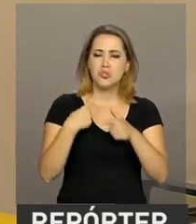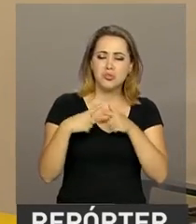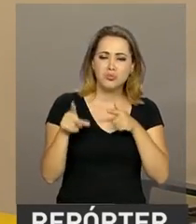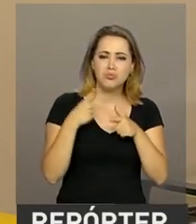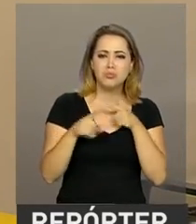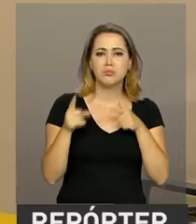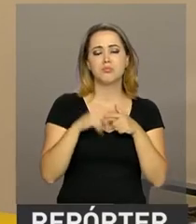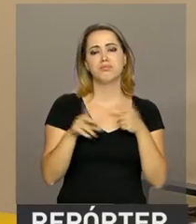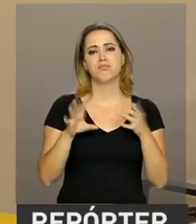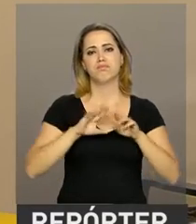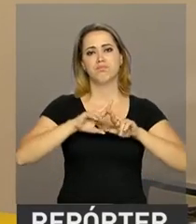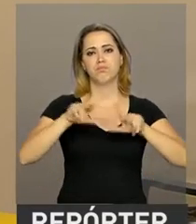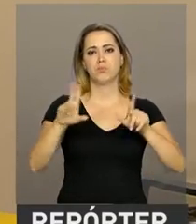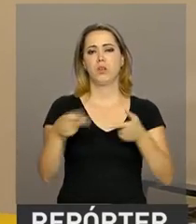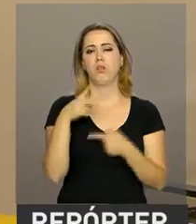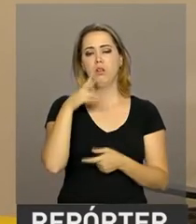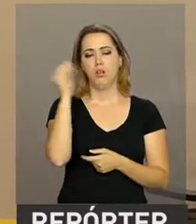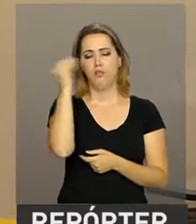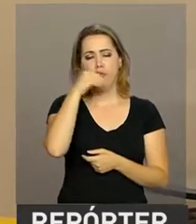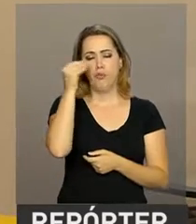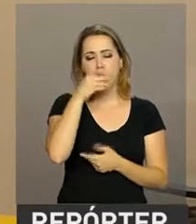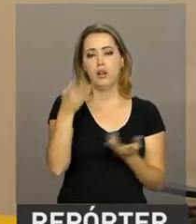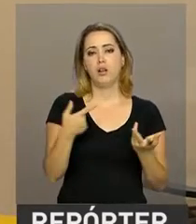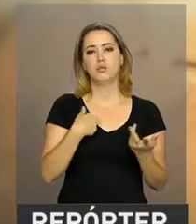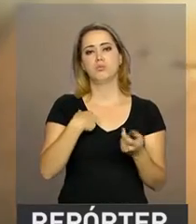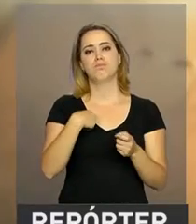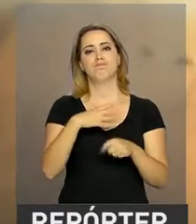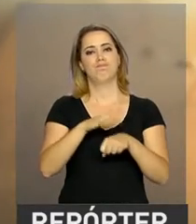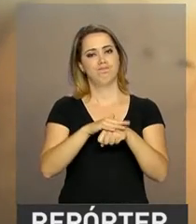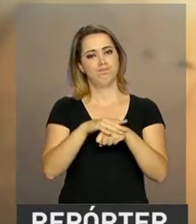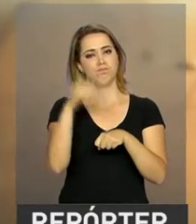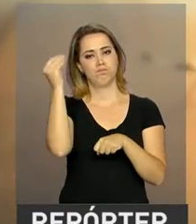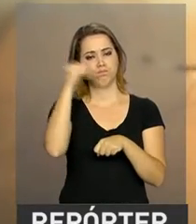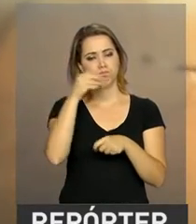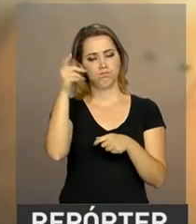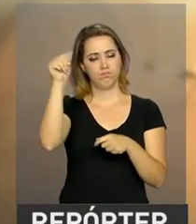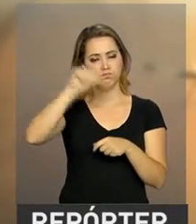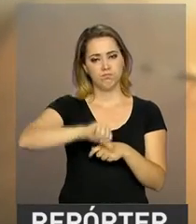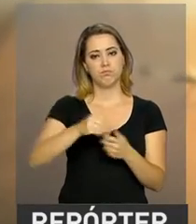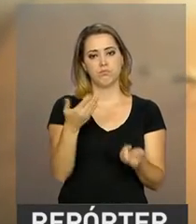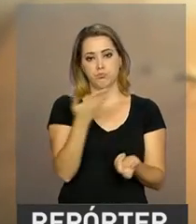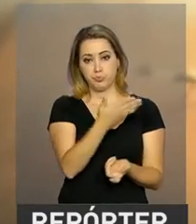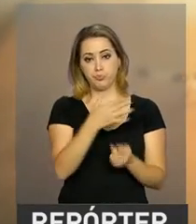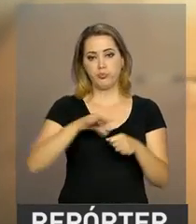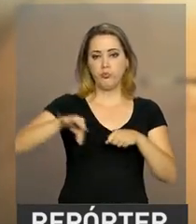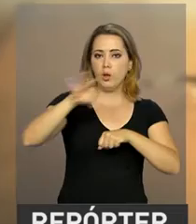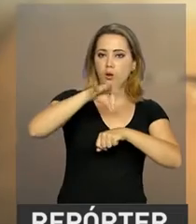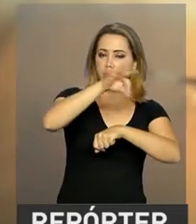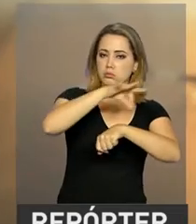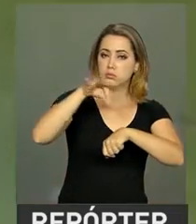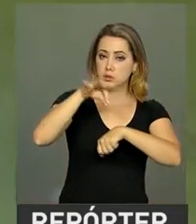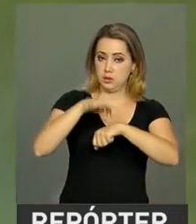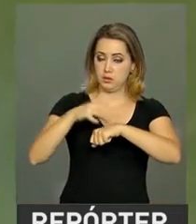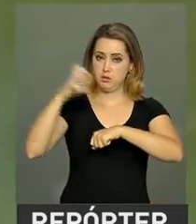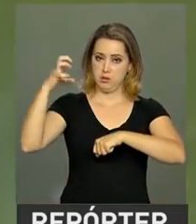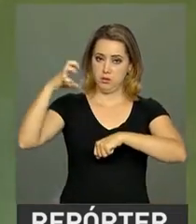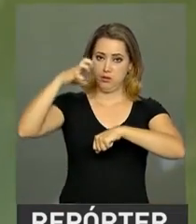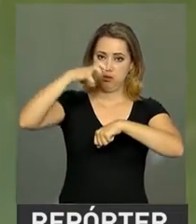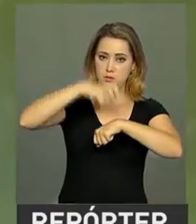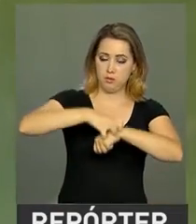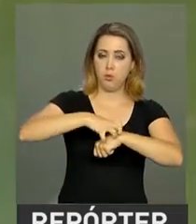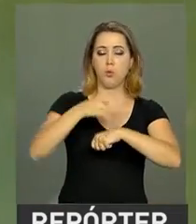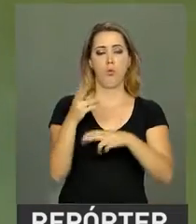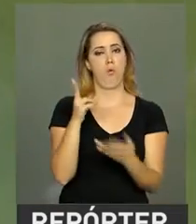força é um processo muito ruim o vírus chikungunya transmitido pelo mosquito aedes aegypti o mesmo vetor